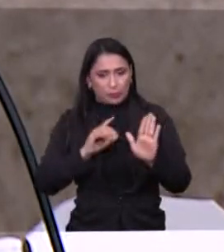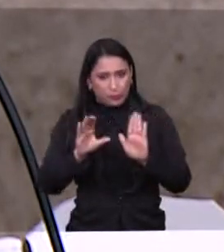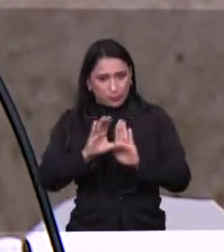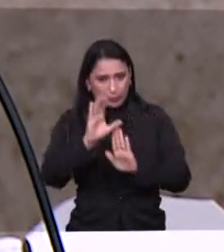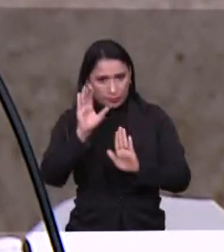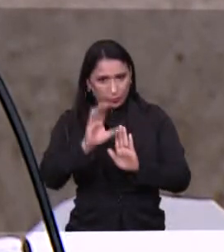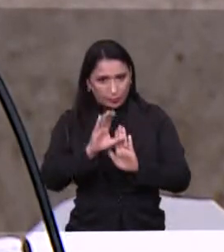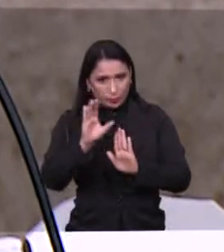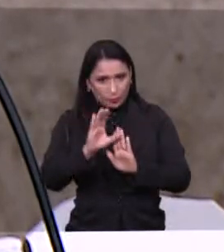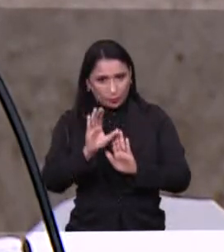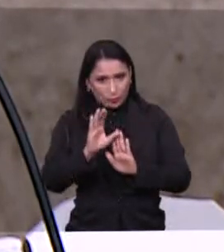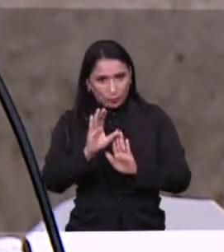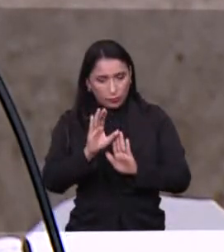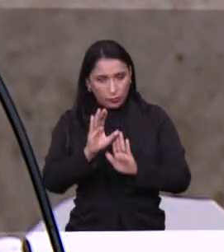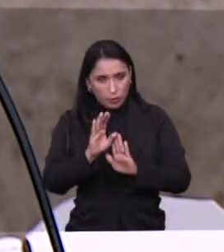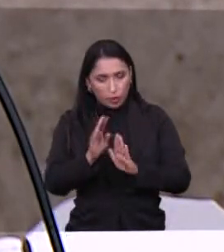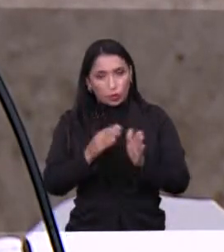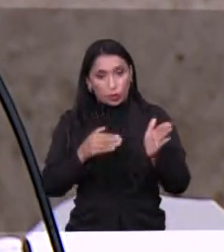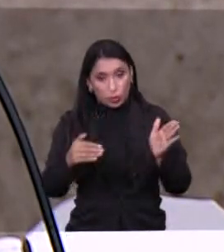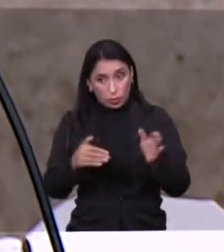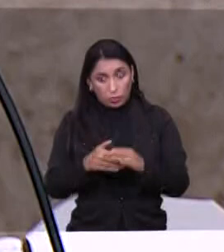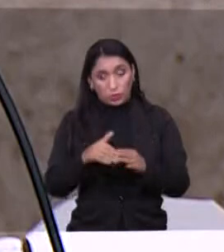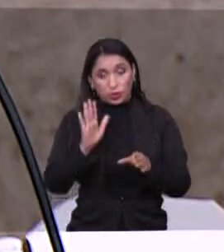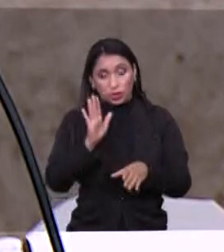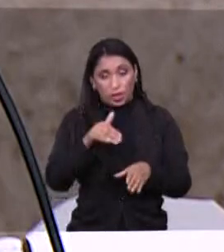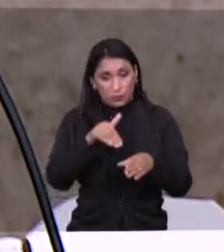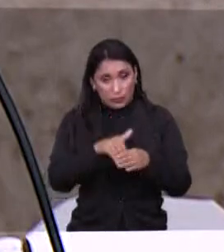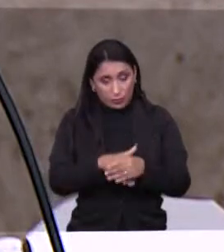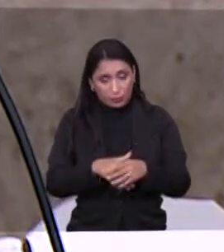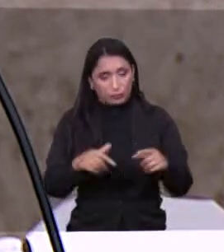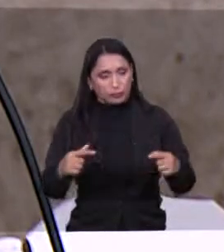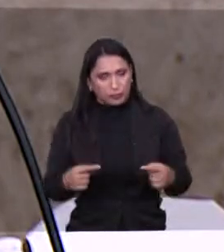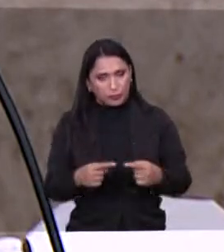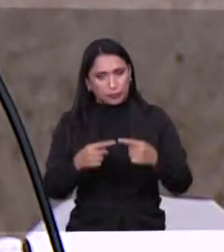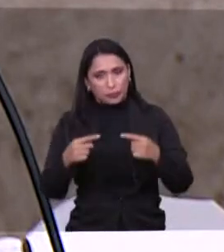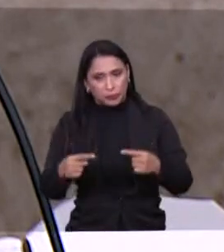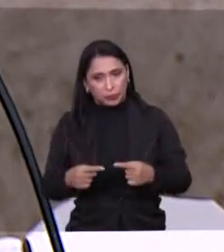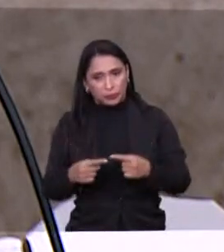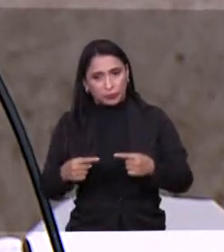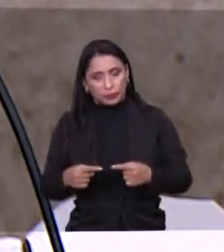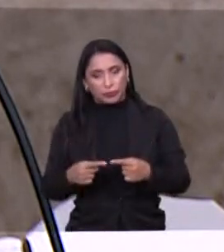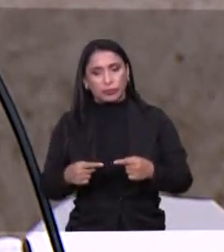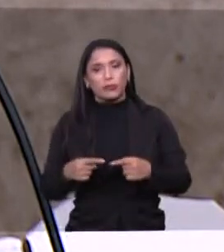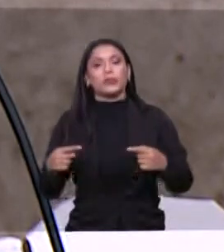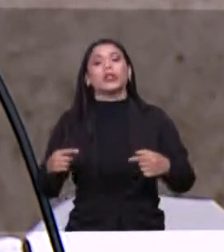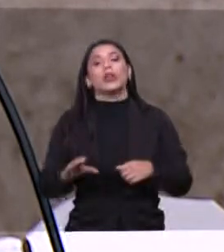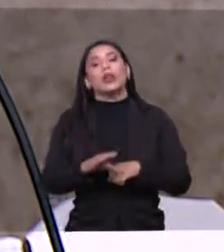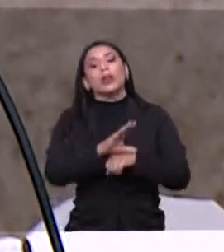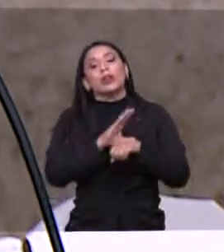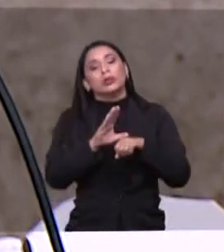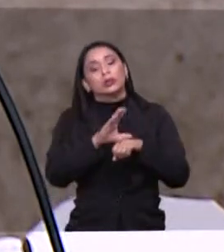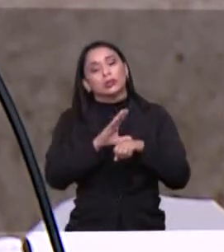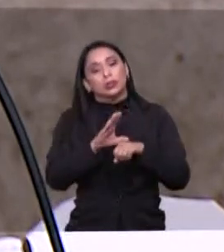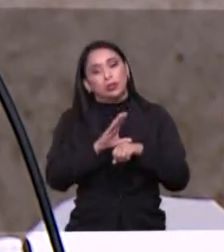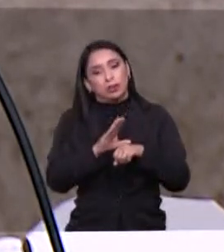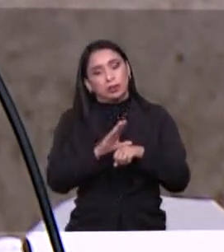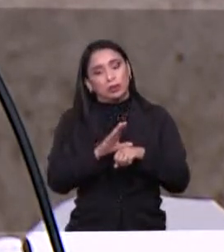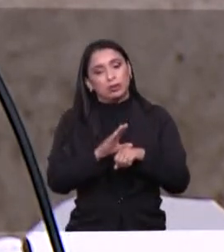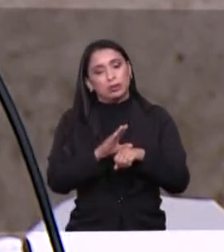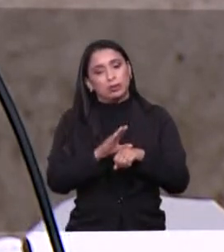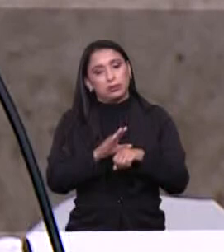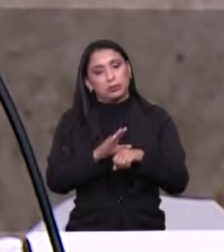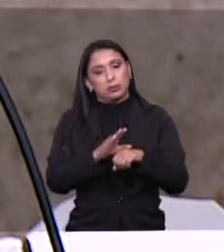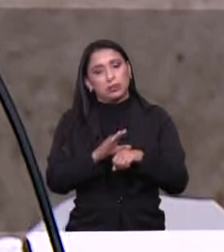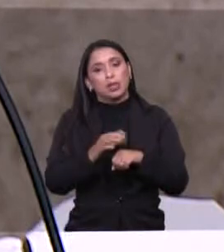caput, todos os que votaram até aqui estão de acordo com a sua constitucionalidade. Exato. E Vossa Excelência